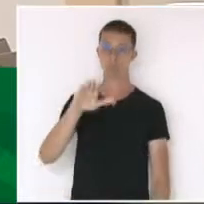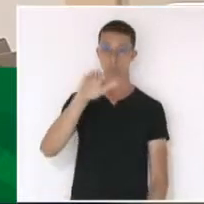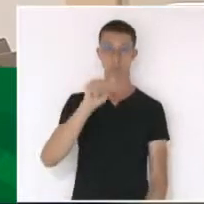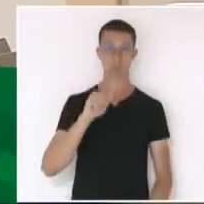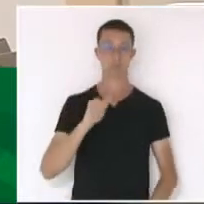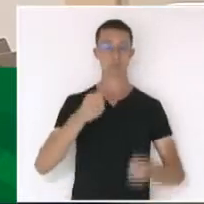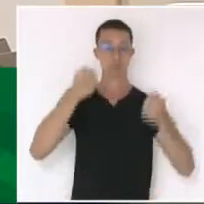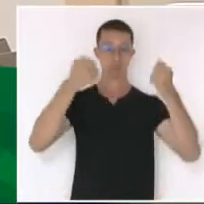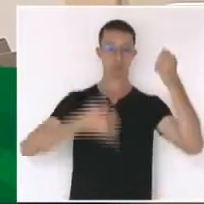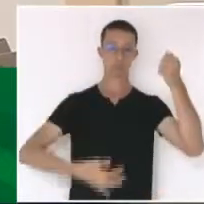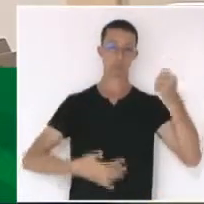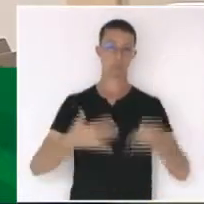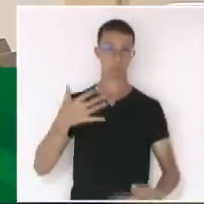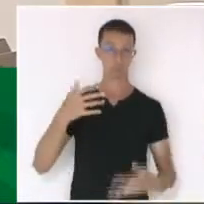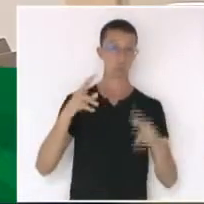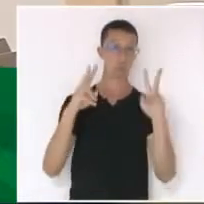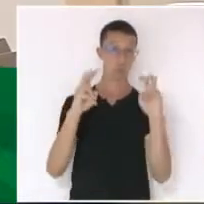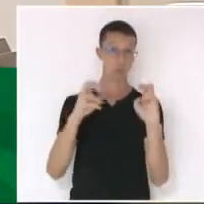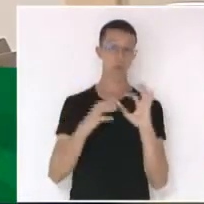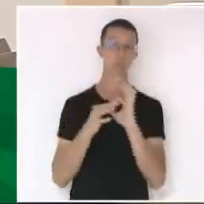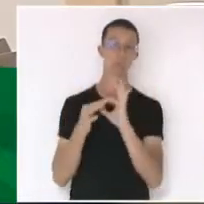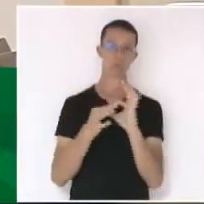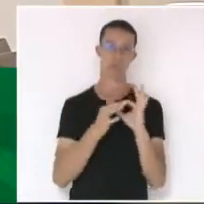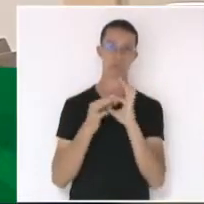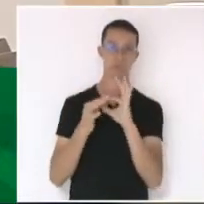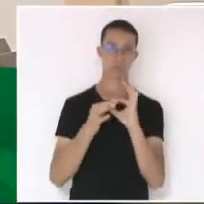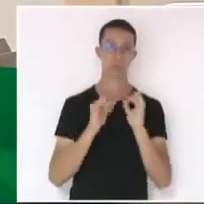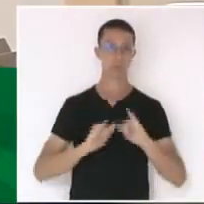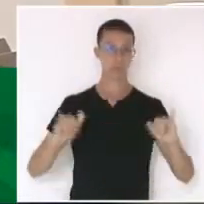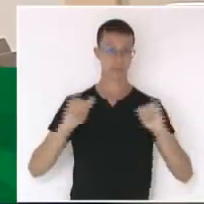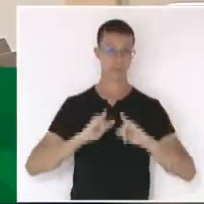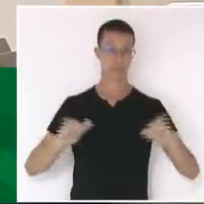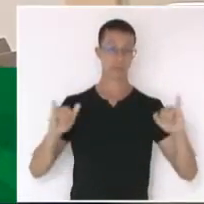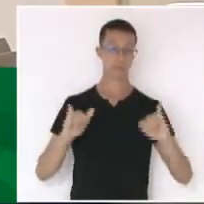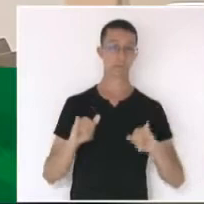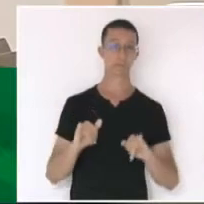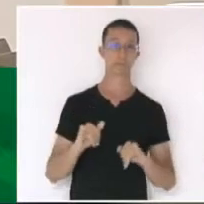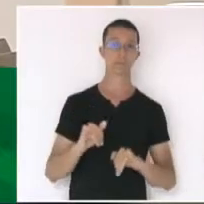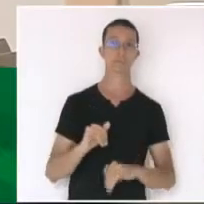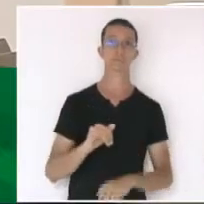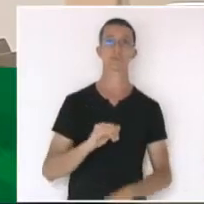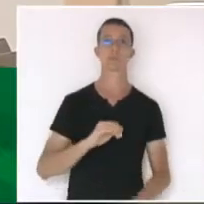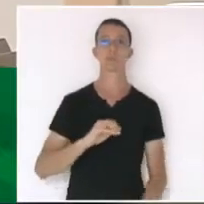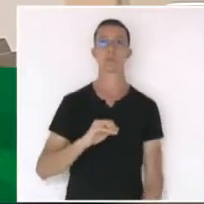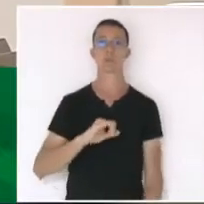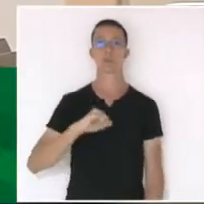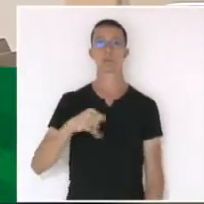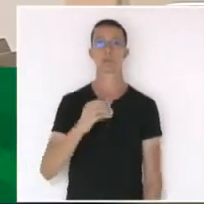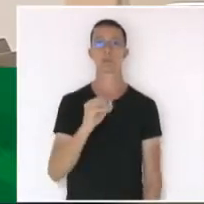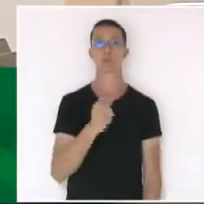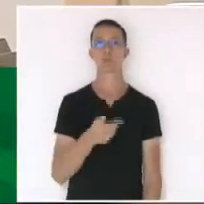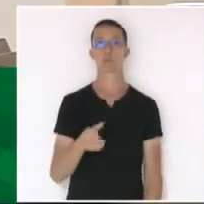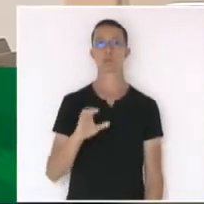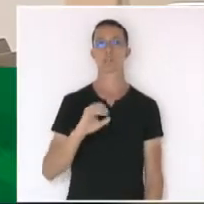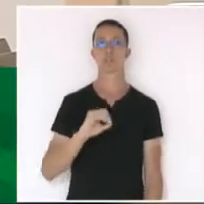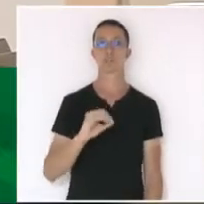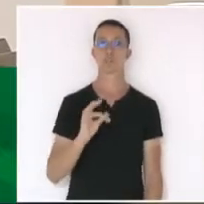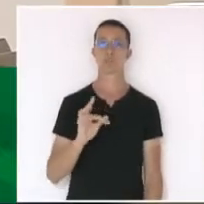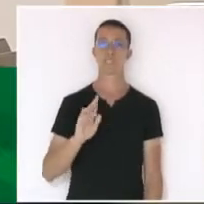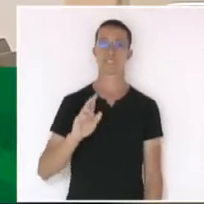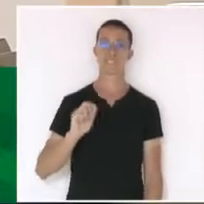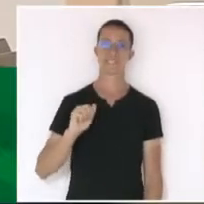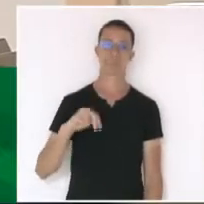da Fraternidade 2018 O reverendíssimo Dom João Francisco saldo e